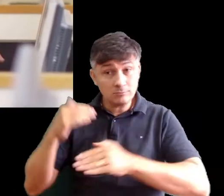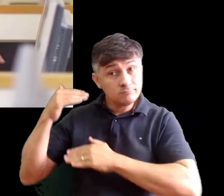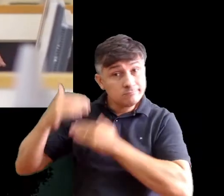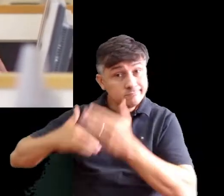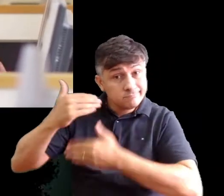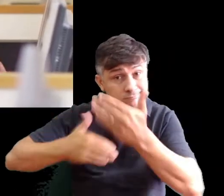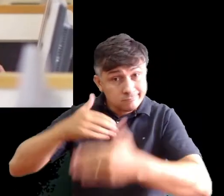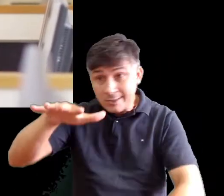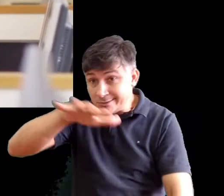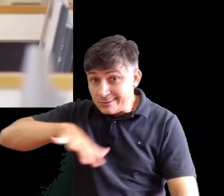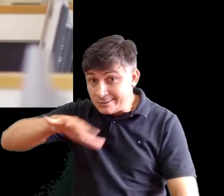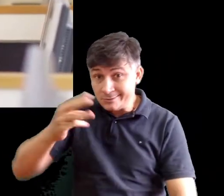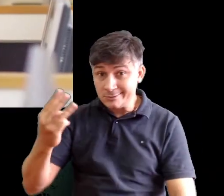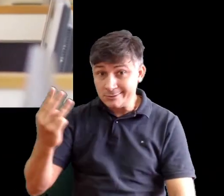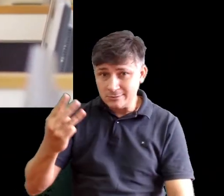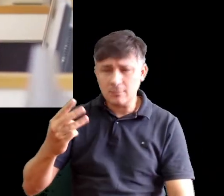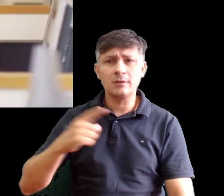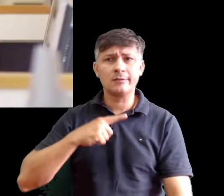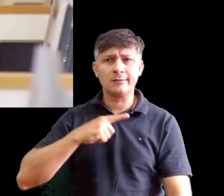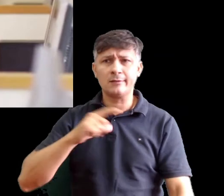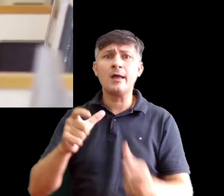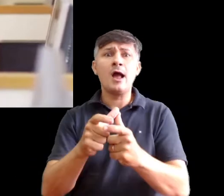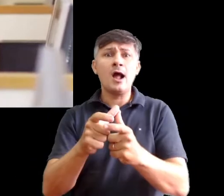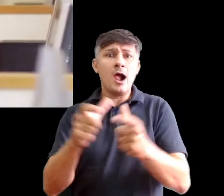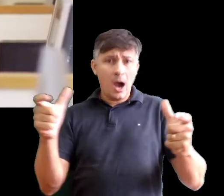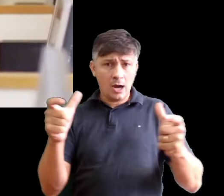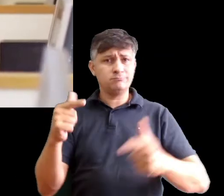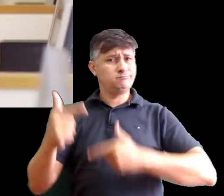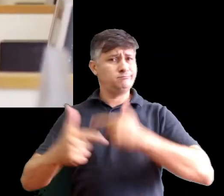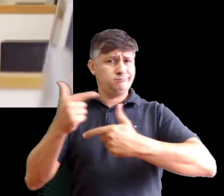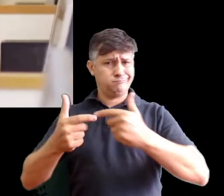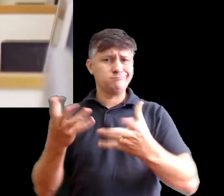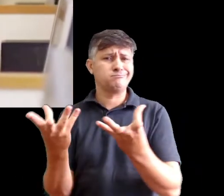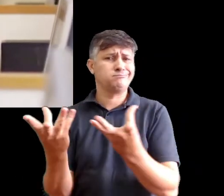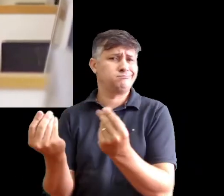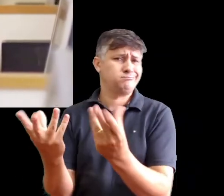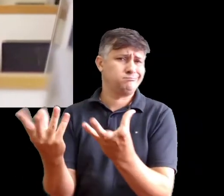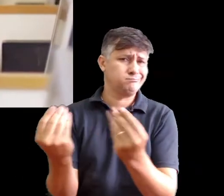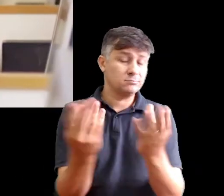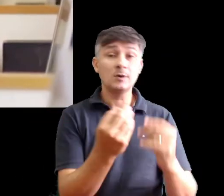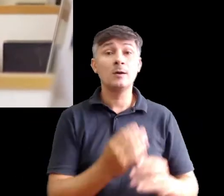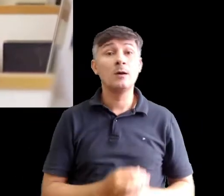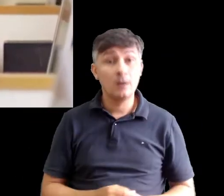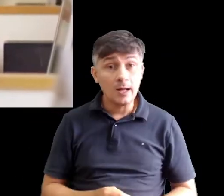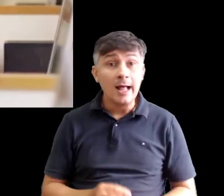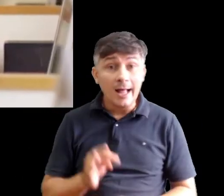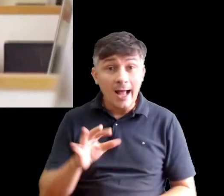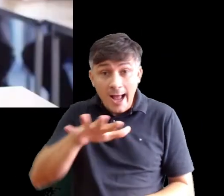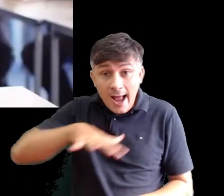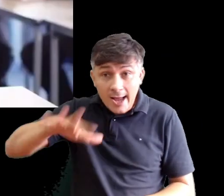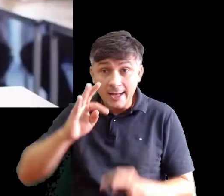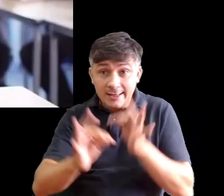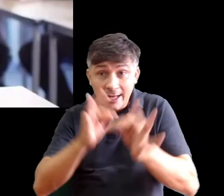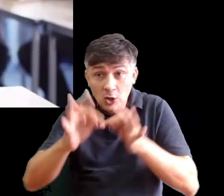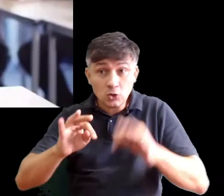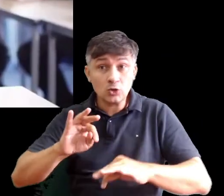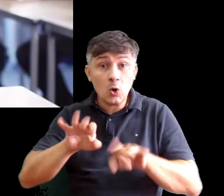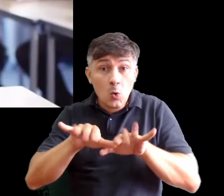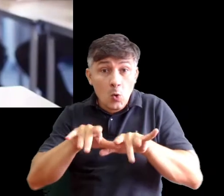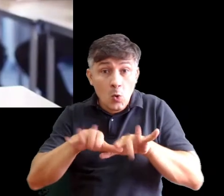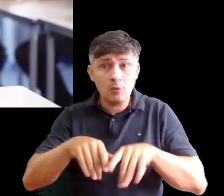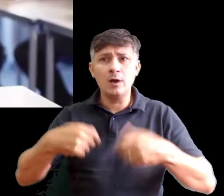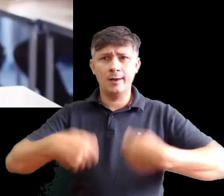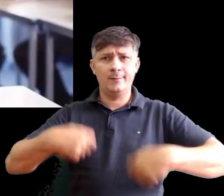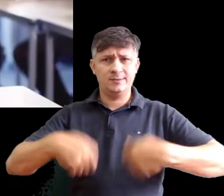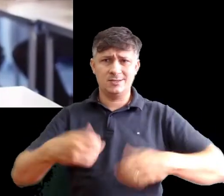esse setor tem ampliado cada vez mais sua área de atuação. Os serviços da tecnologia da informação, por exemplo, têm sido